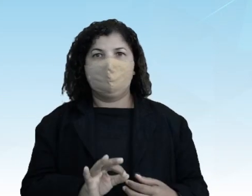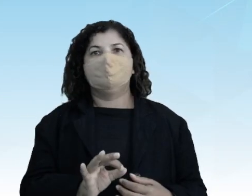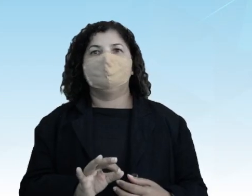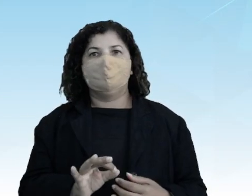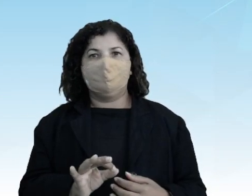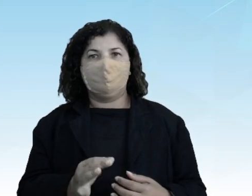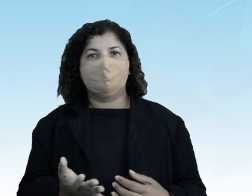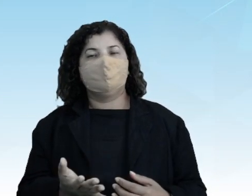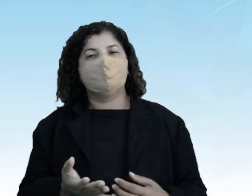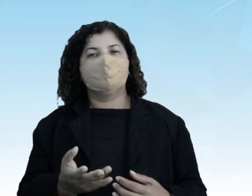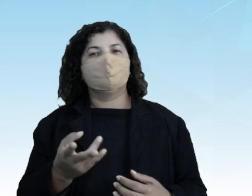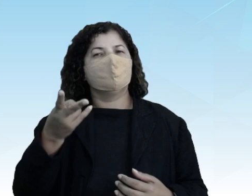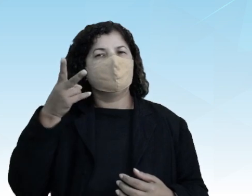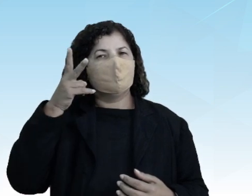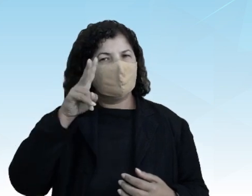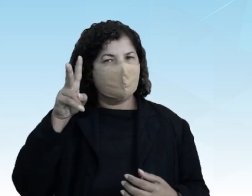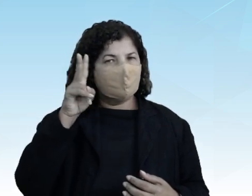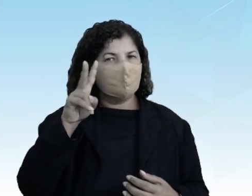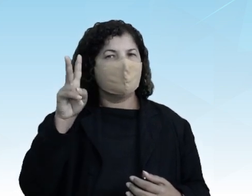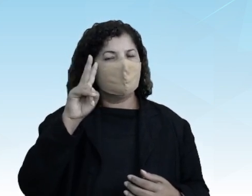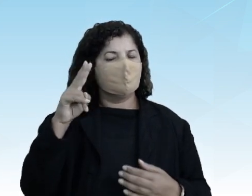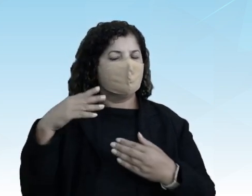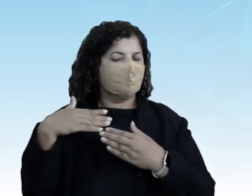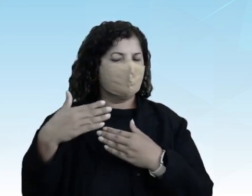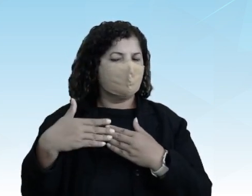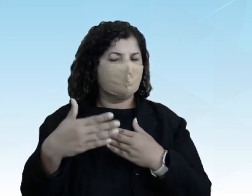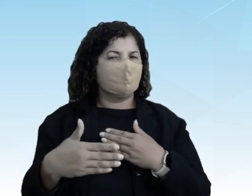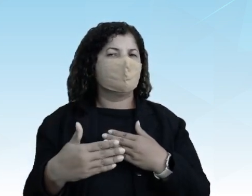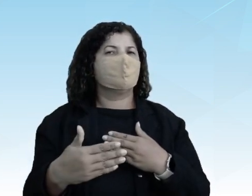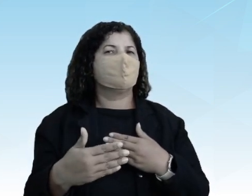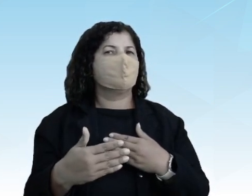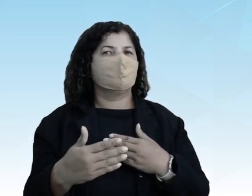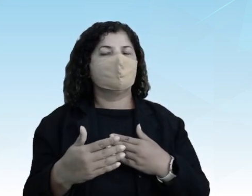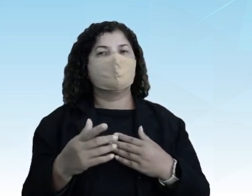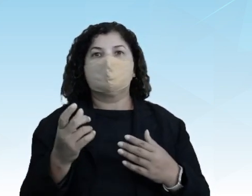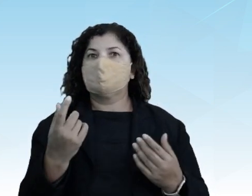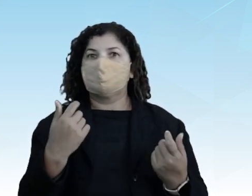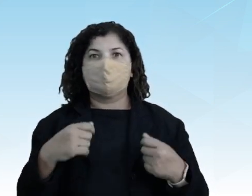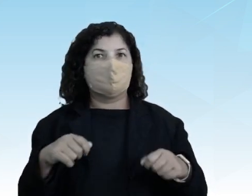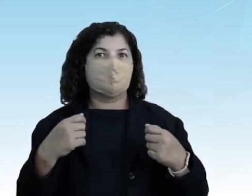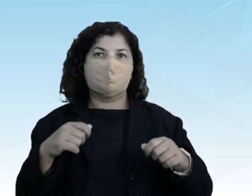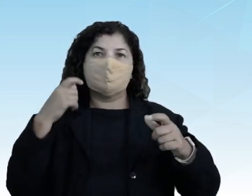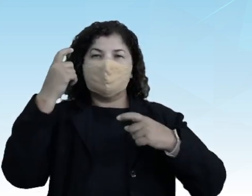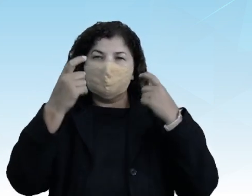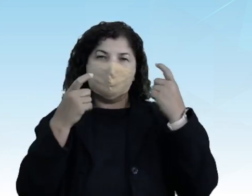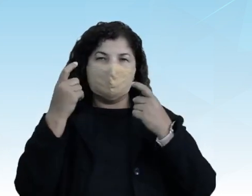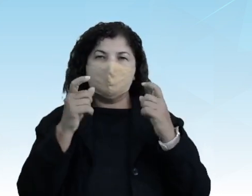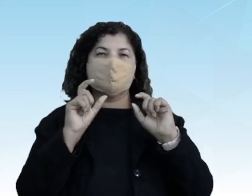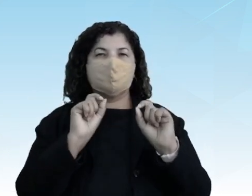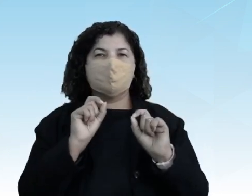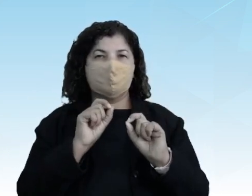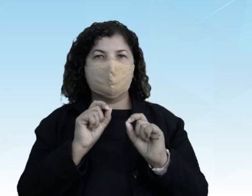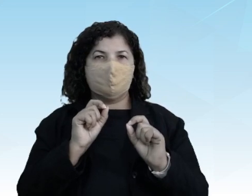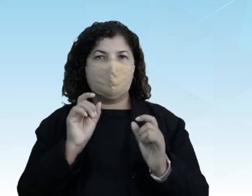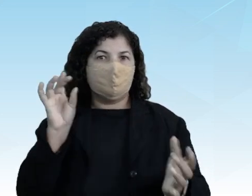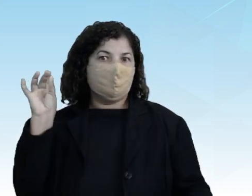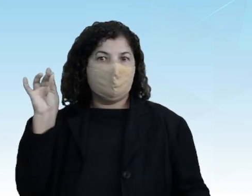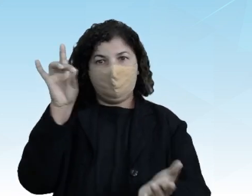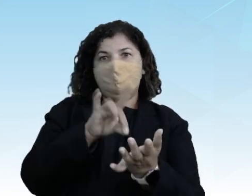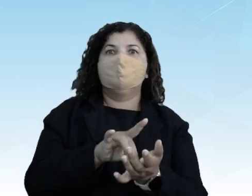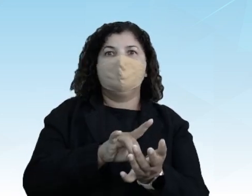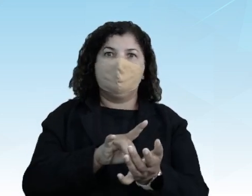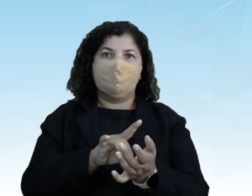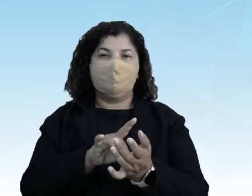Portanto, a historiografia, ela não deve ter a preocupação de fixar verdades absolutas,